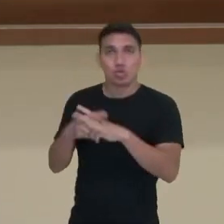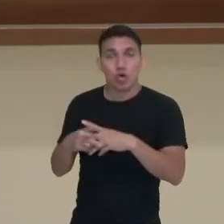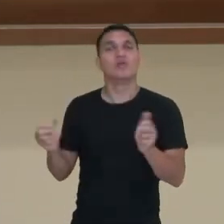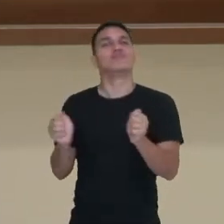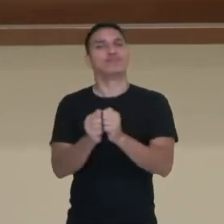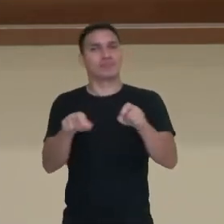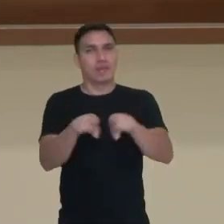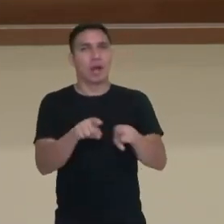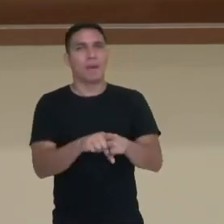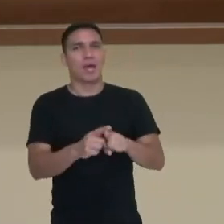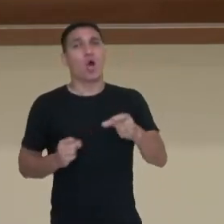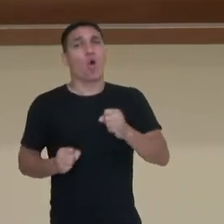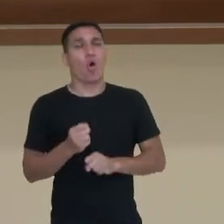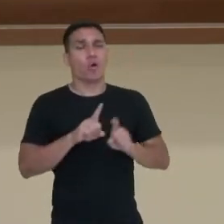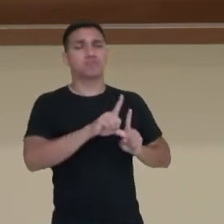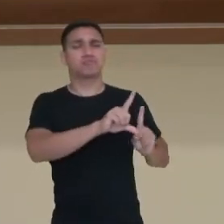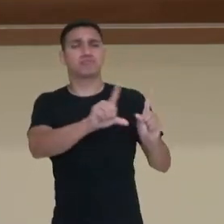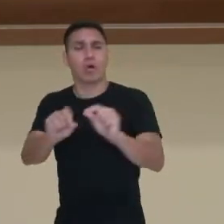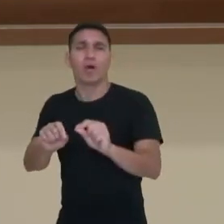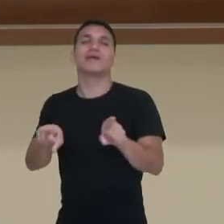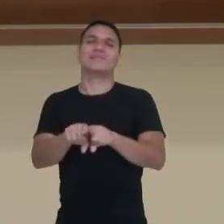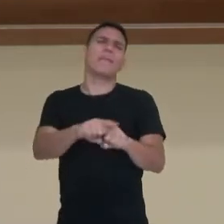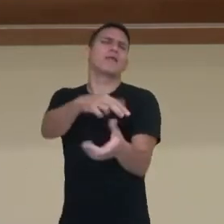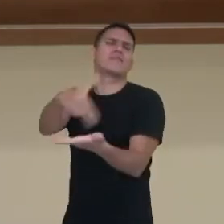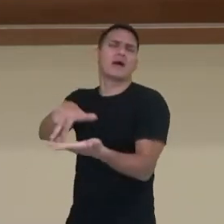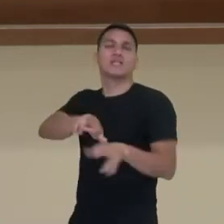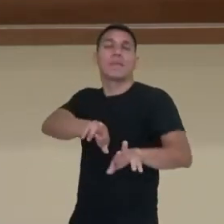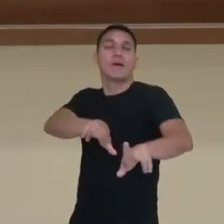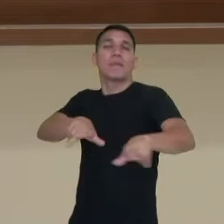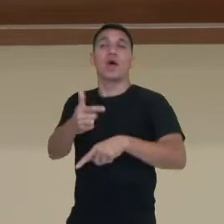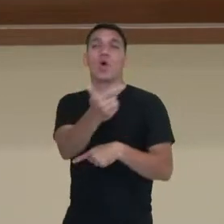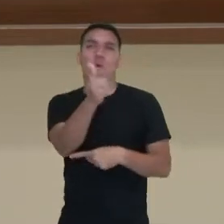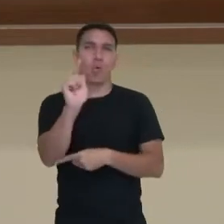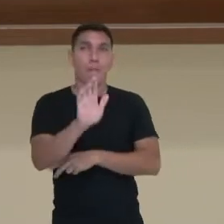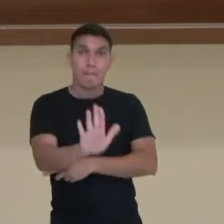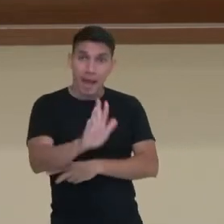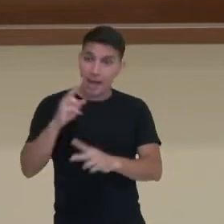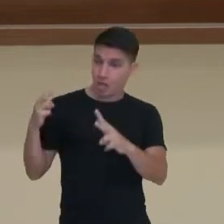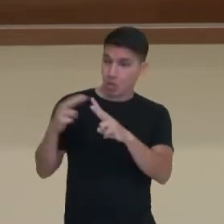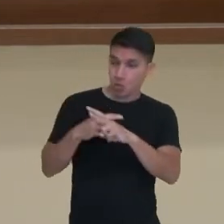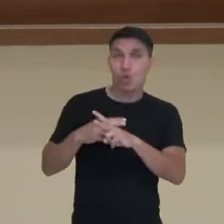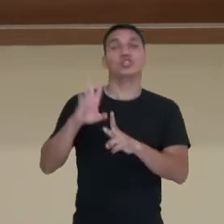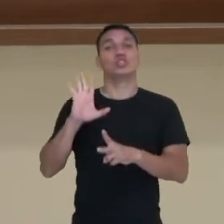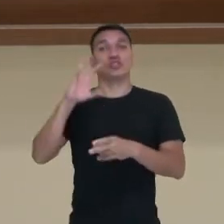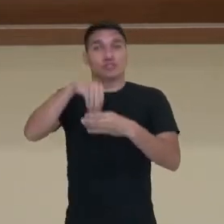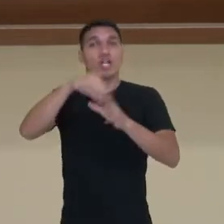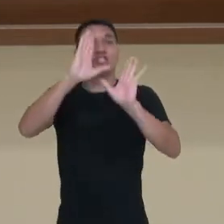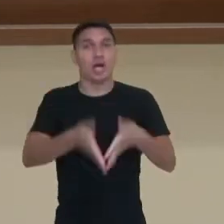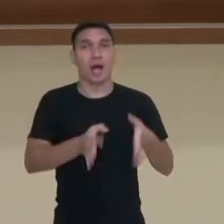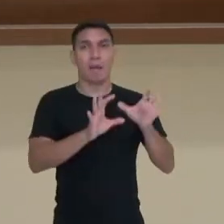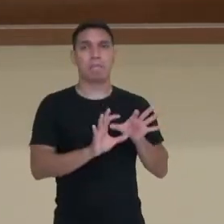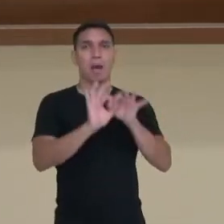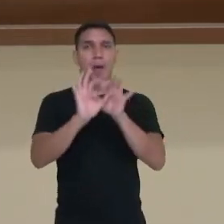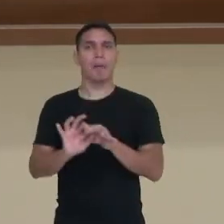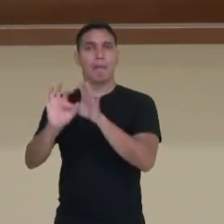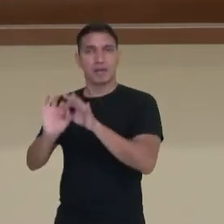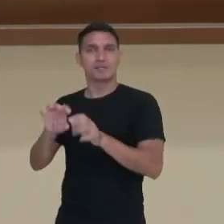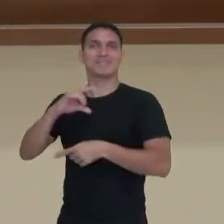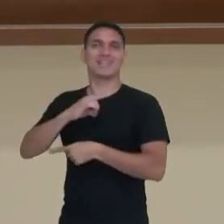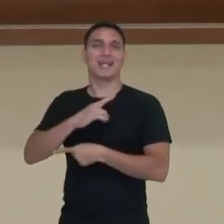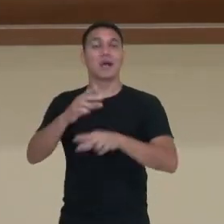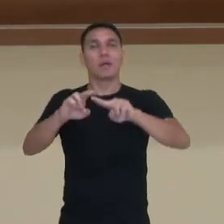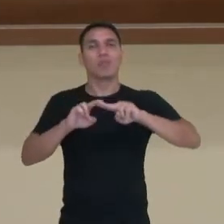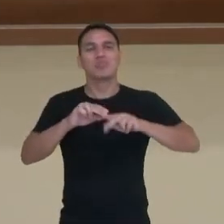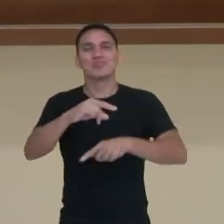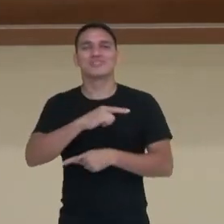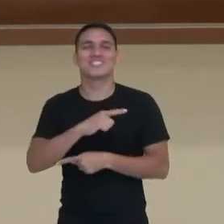havia a dança e outras ainda modalidades, Mas a luta estava presente já naqueles jogos, por isso que